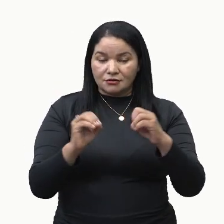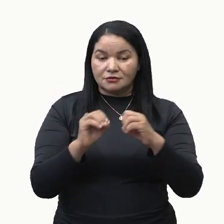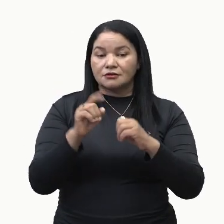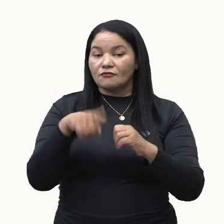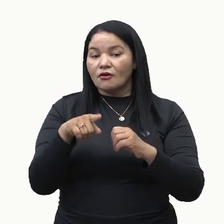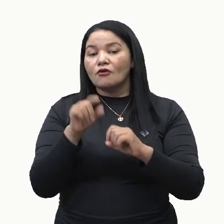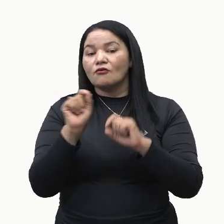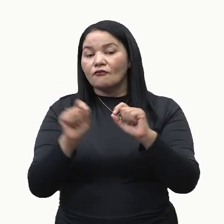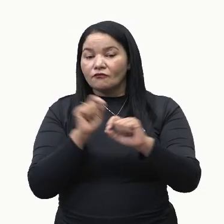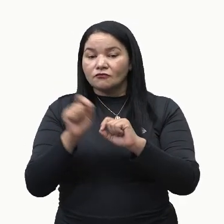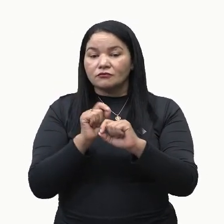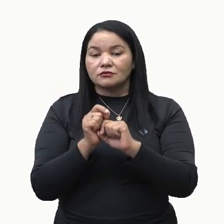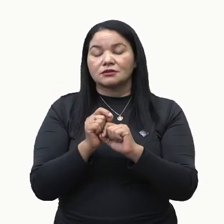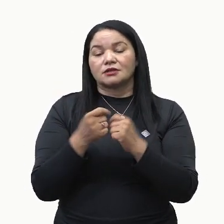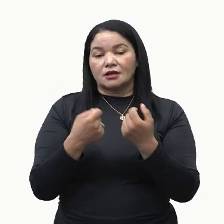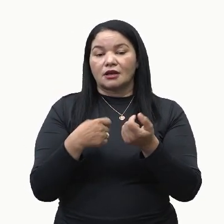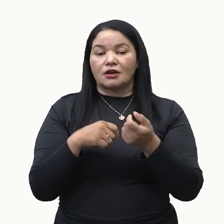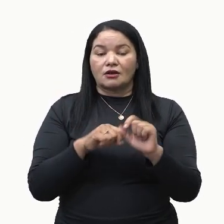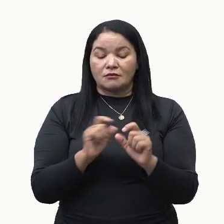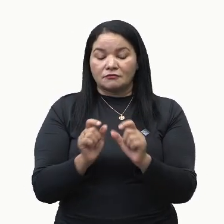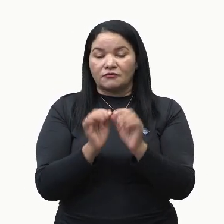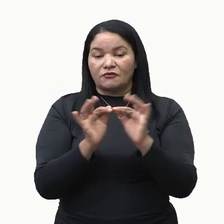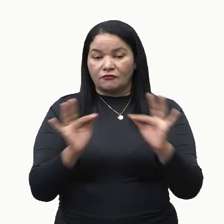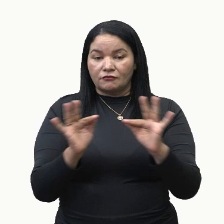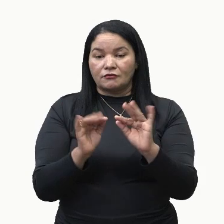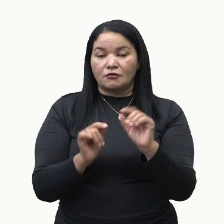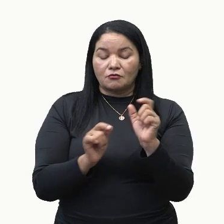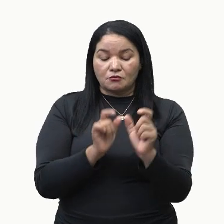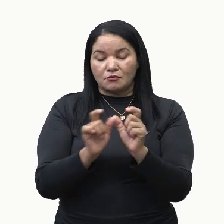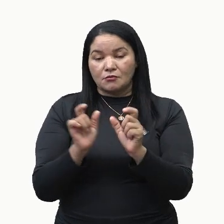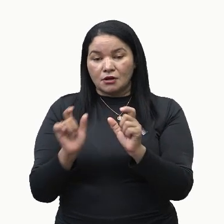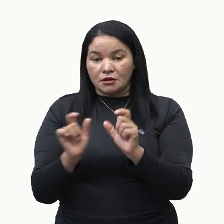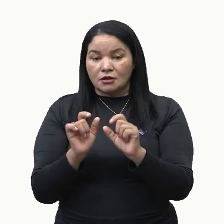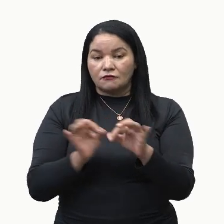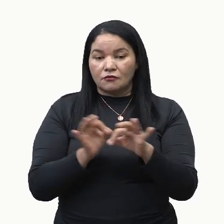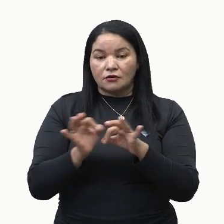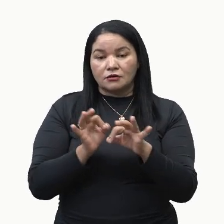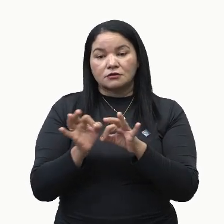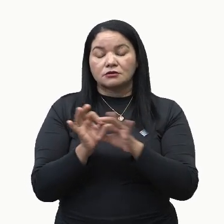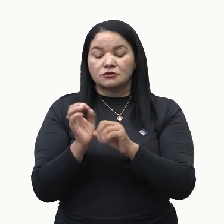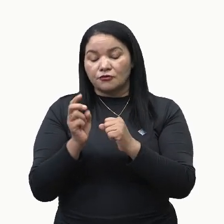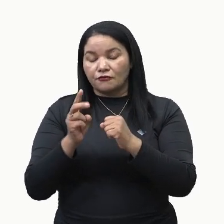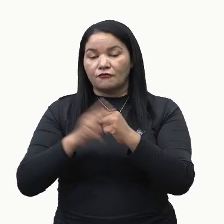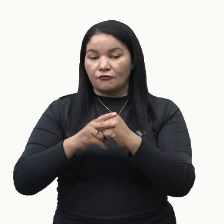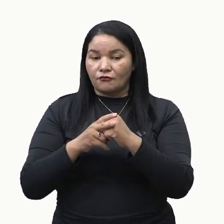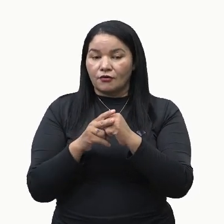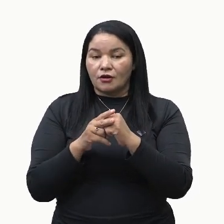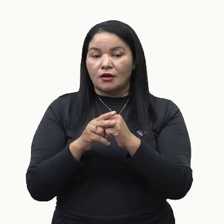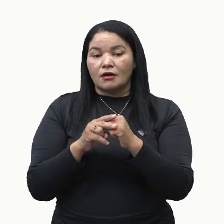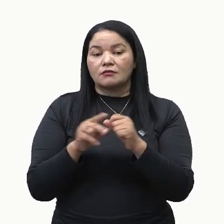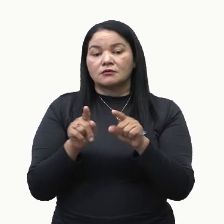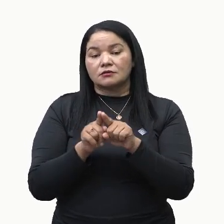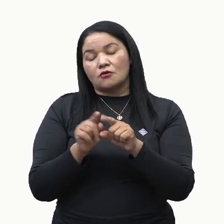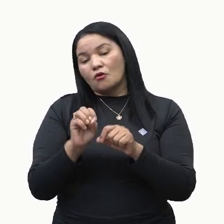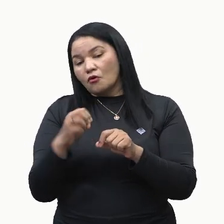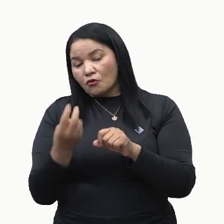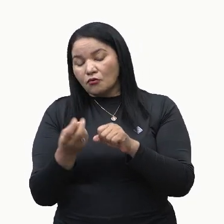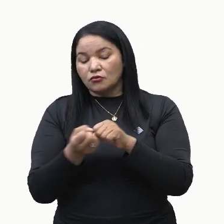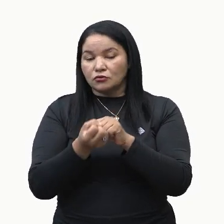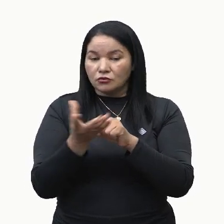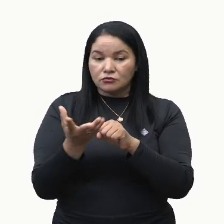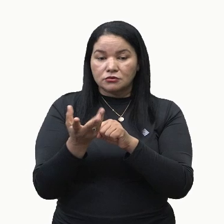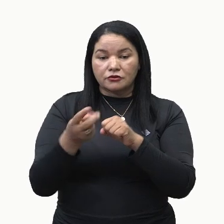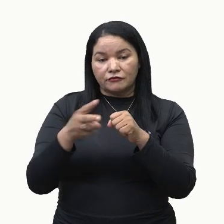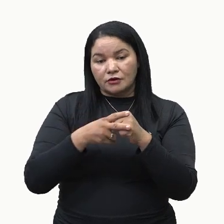é constituída por um verbo ou uma locução verbal, ok? Ele pode não ter